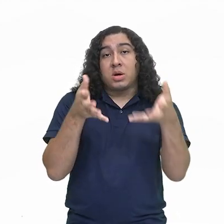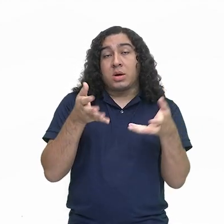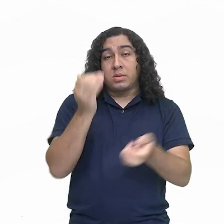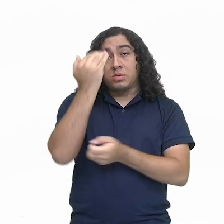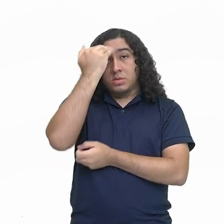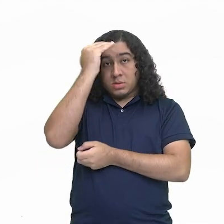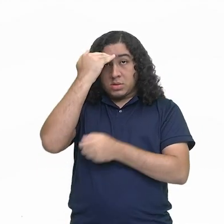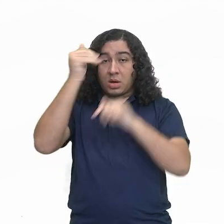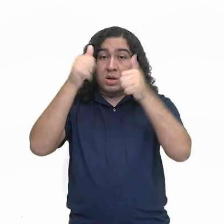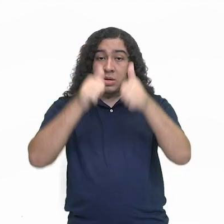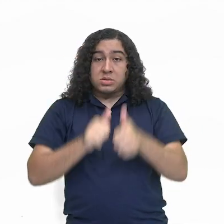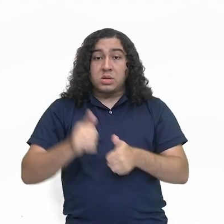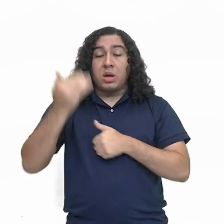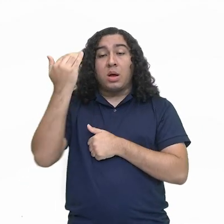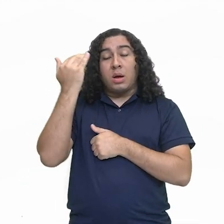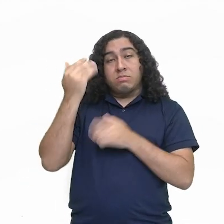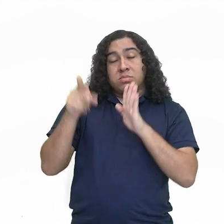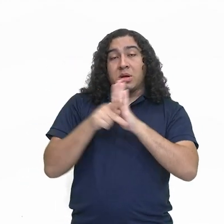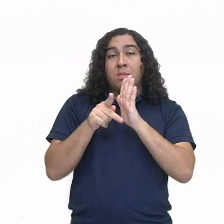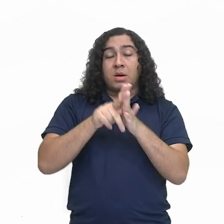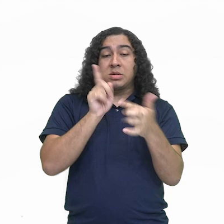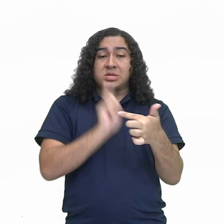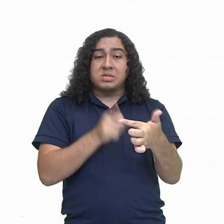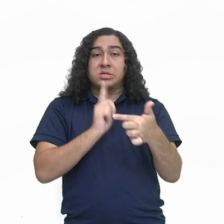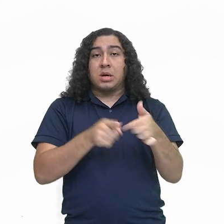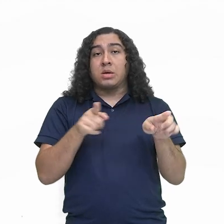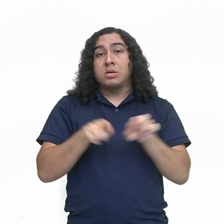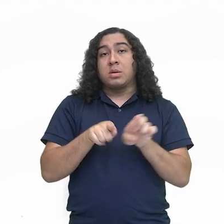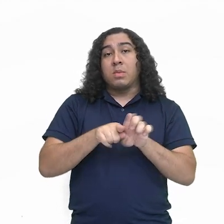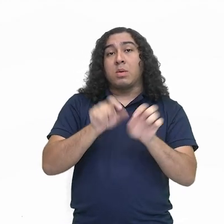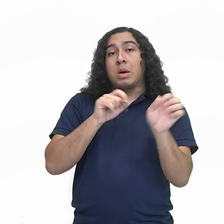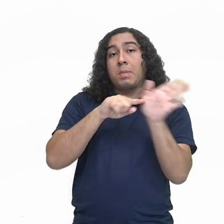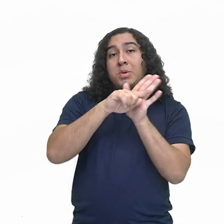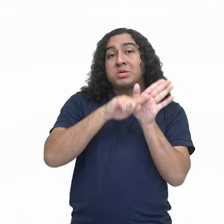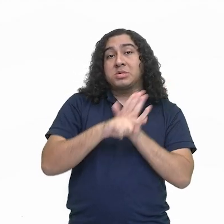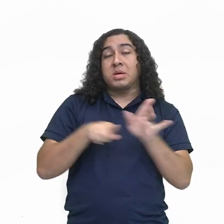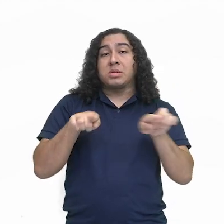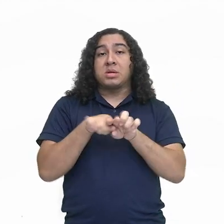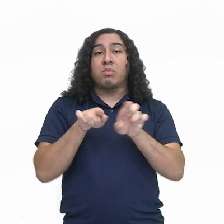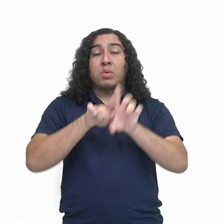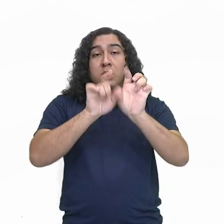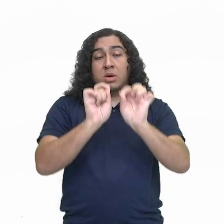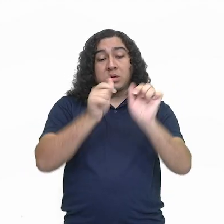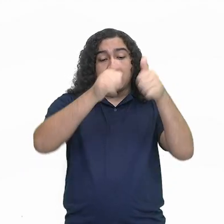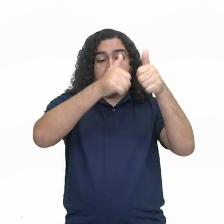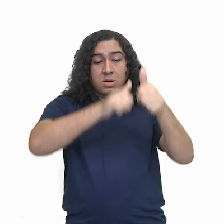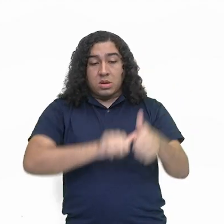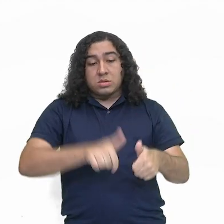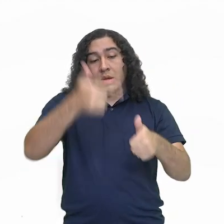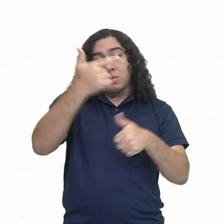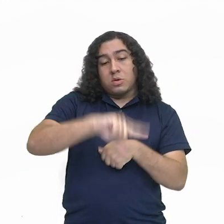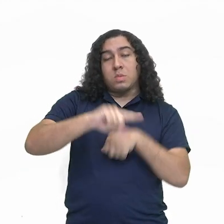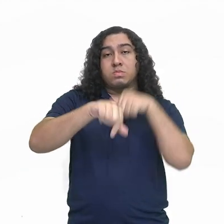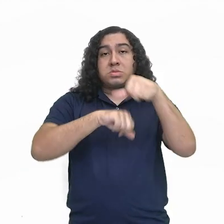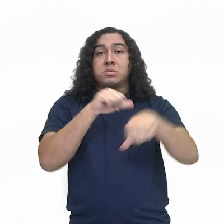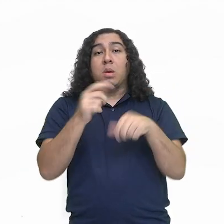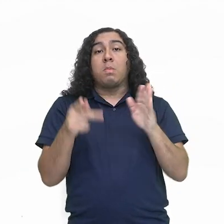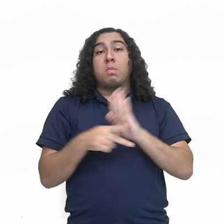compreender, analisar, interpretar, criticar e investigar e desnaturalizar a